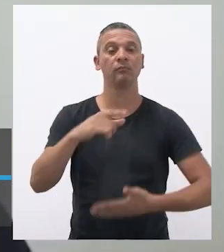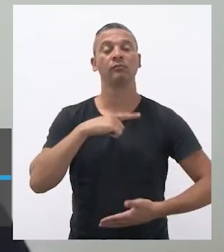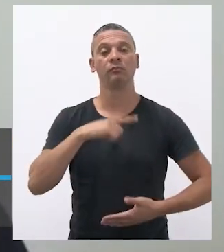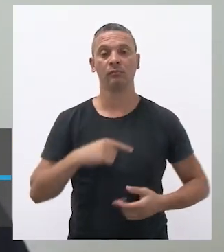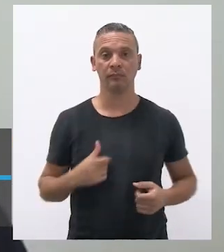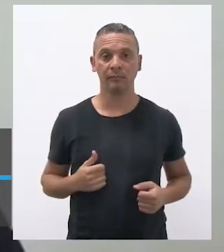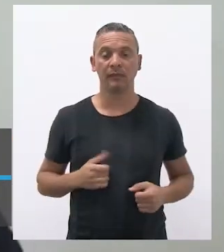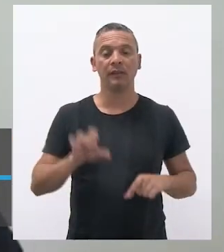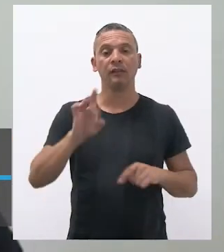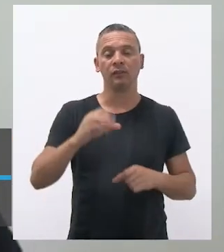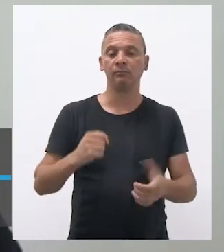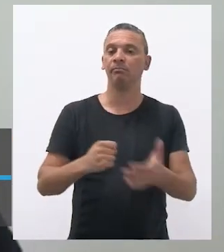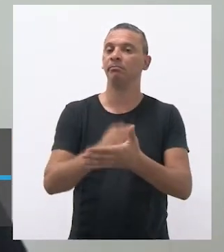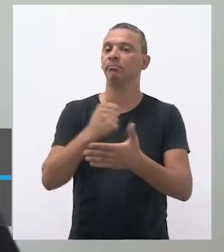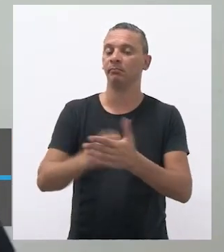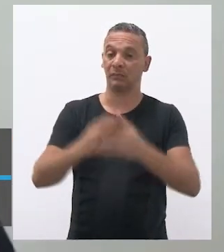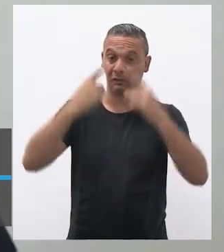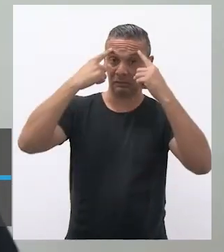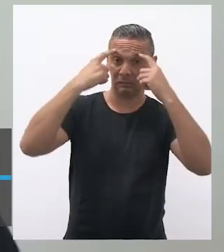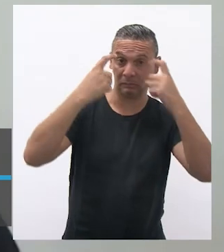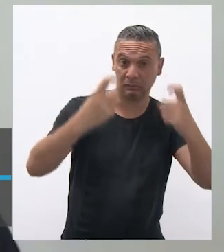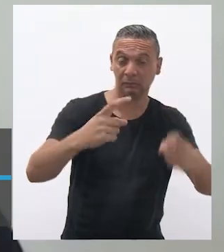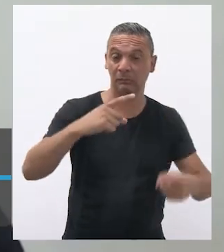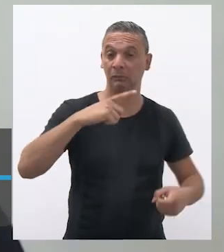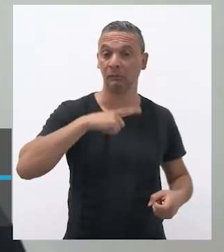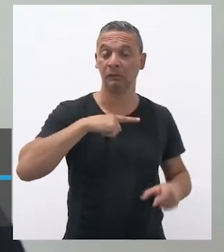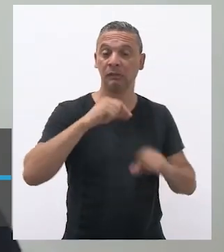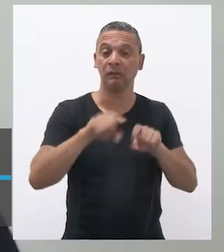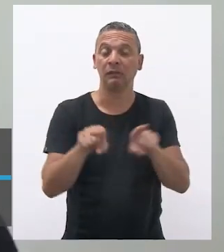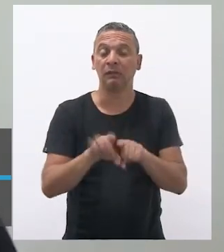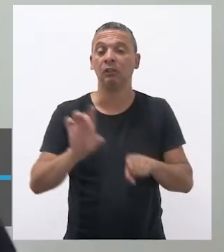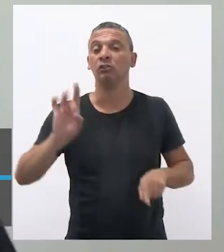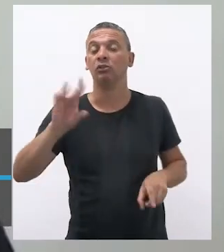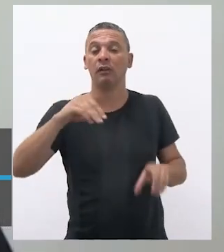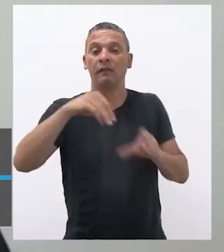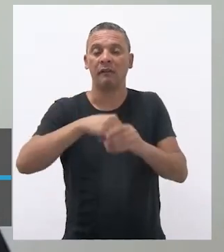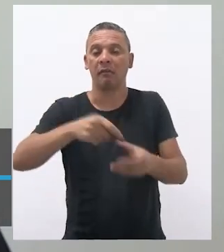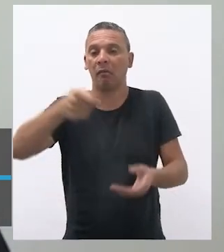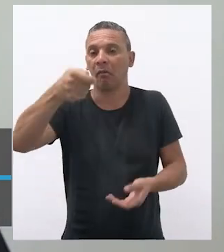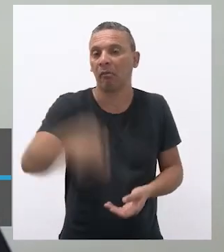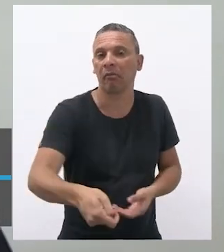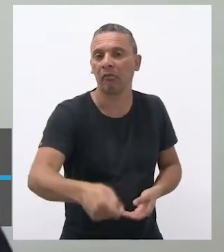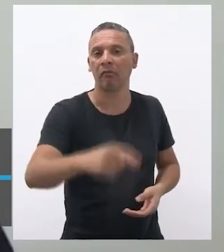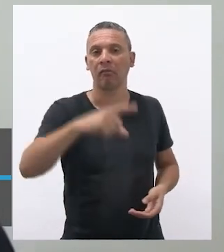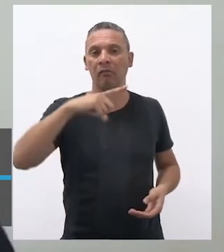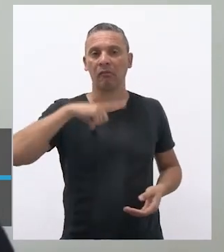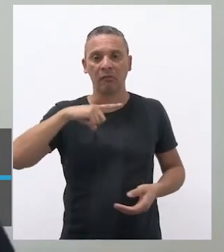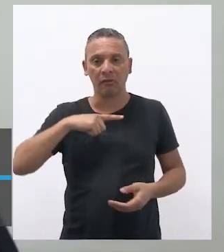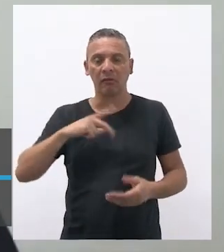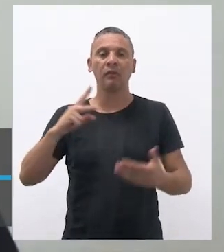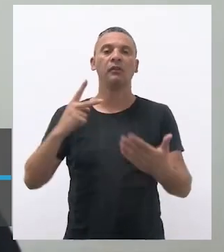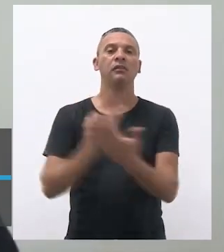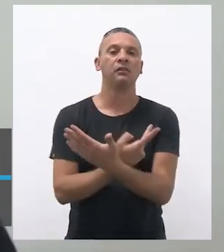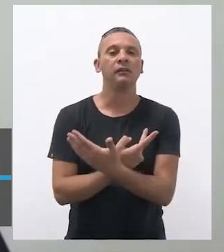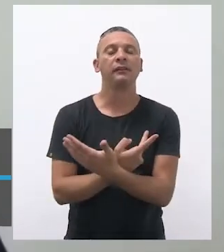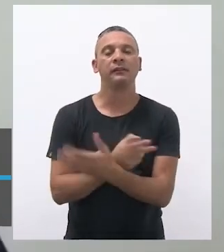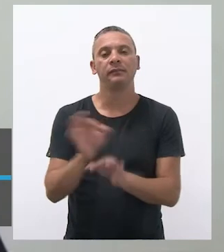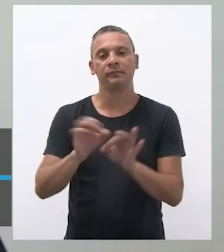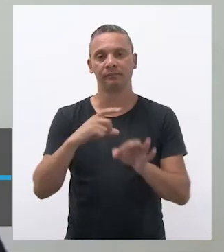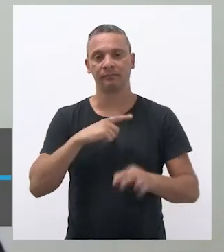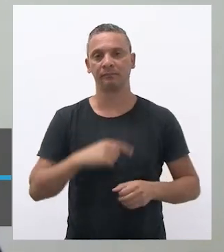Gerais 1935, né, do CIDOL, e a Convenção Belém do Pará, reconhecem a existência de uma relação